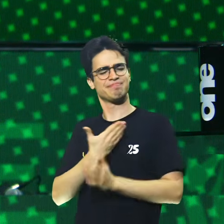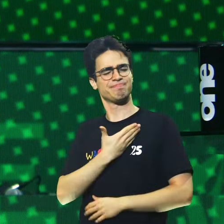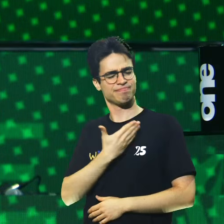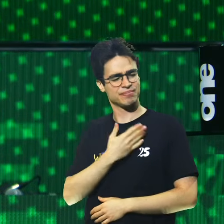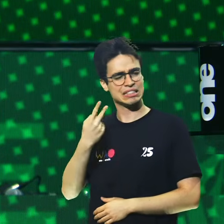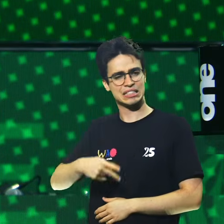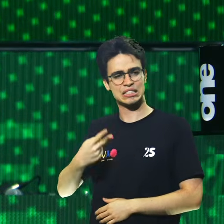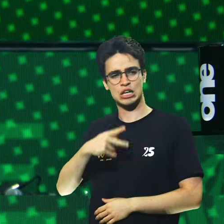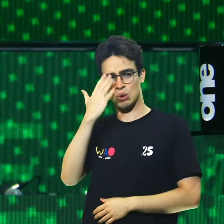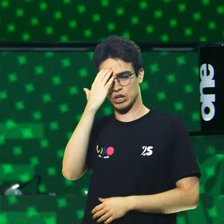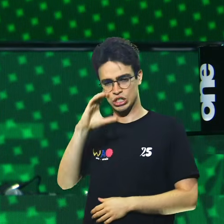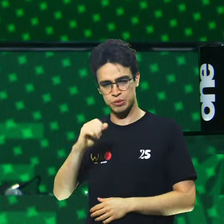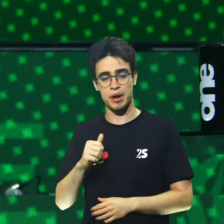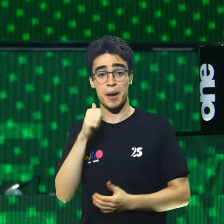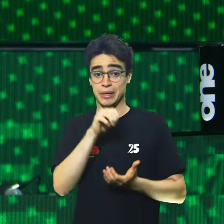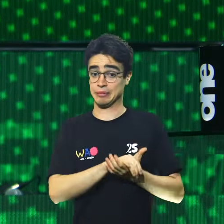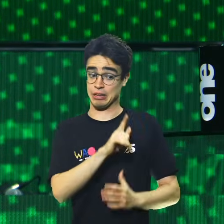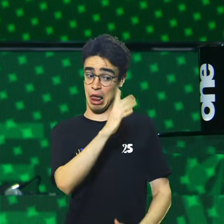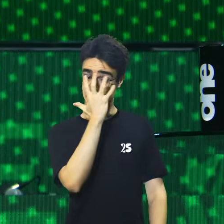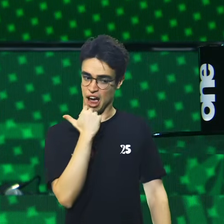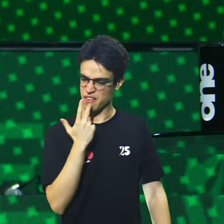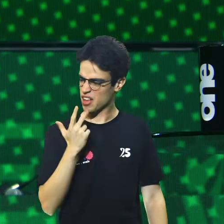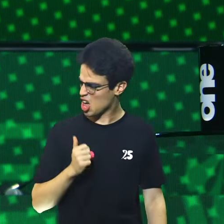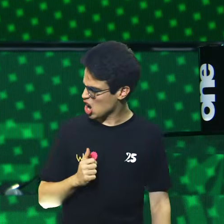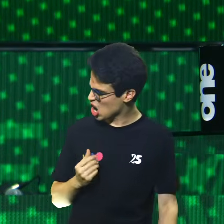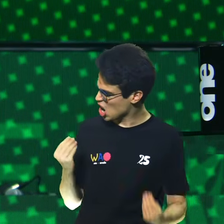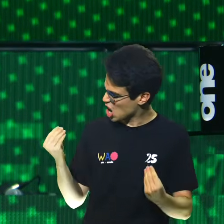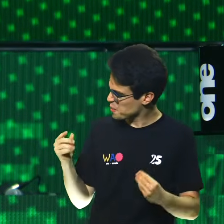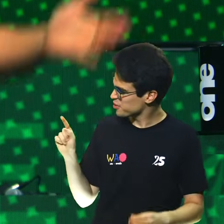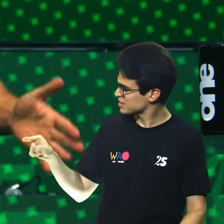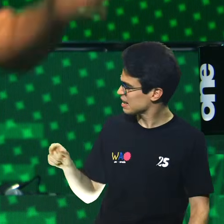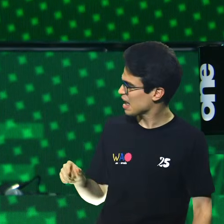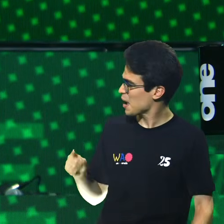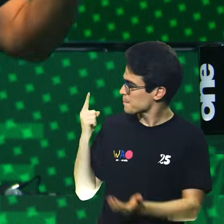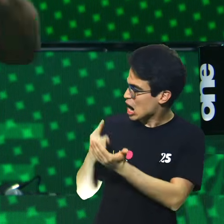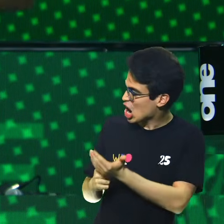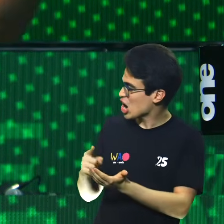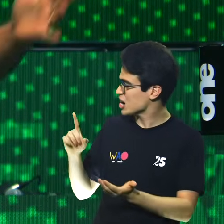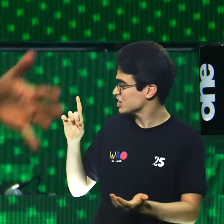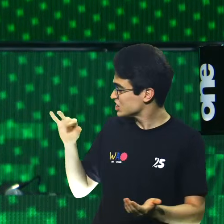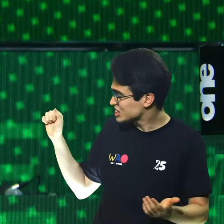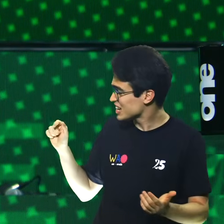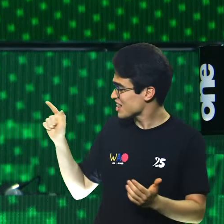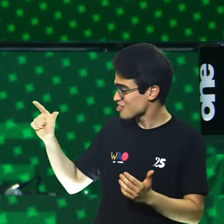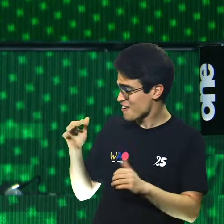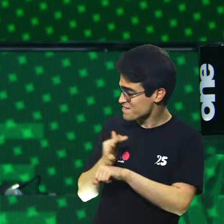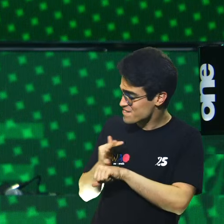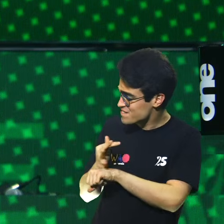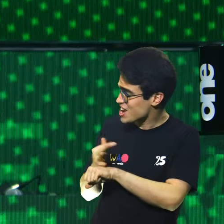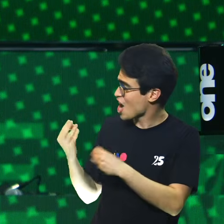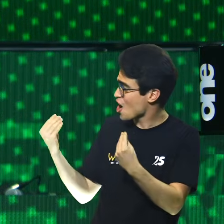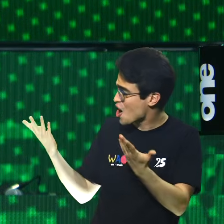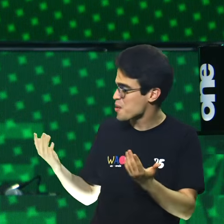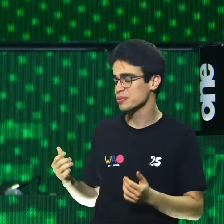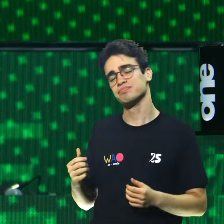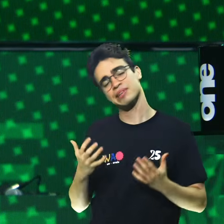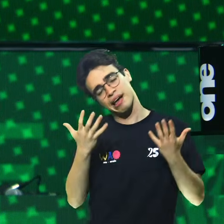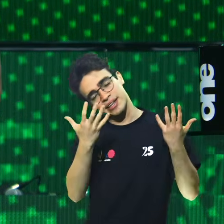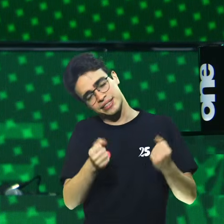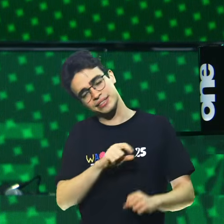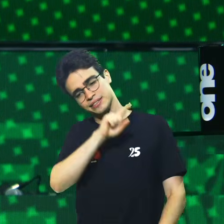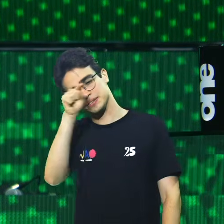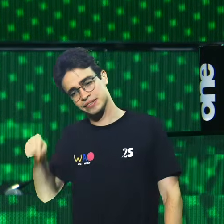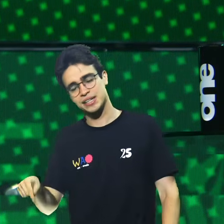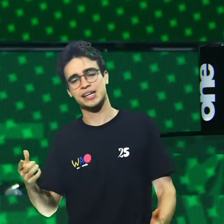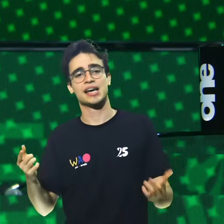Curitiba. A Naine ficou até brava comigo, ela disse: amor, mas por que você marcou bem no finalzinho das férias? Mas a gente subiu,